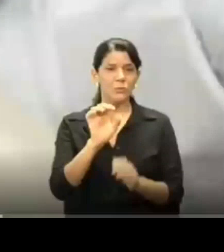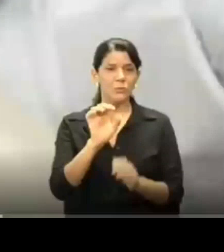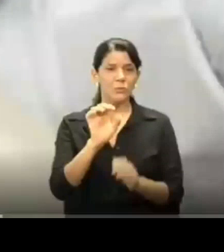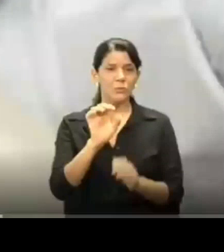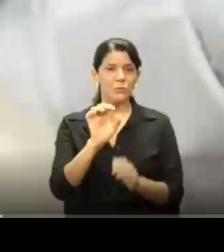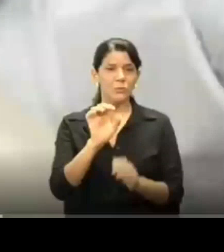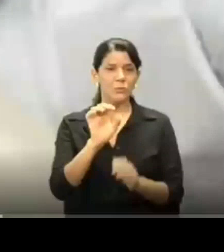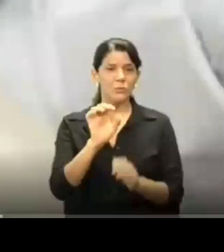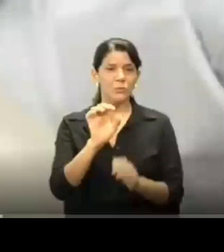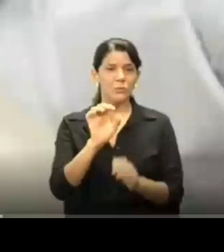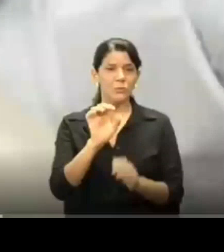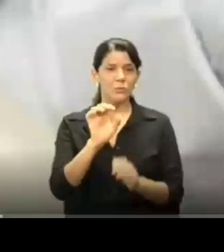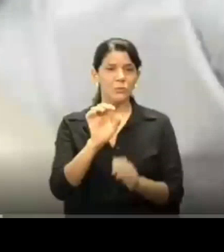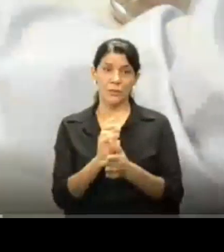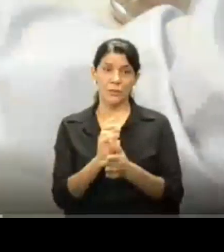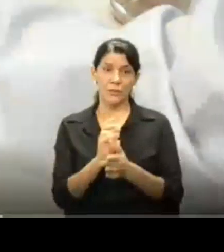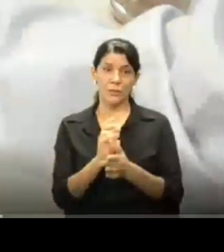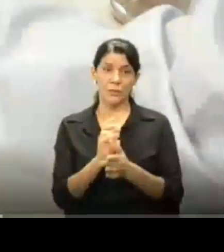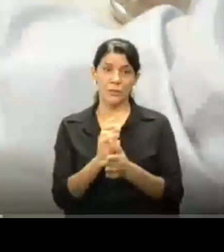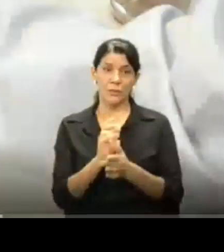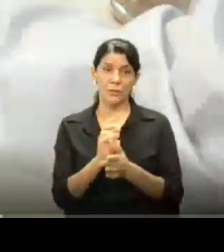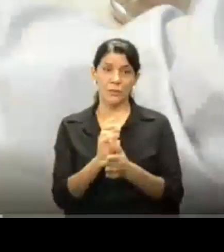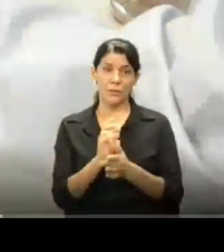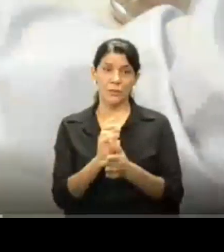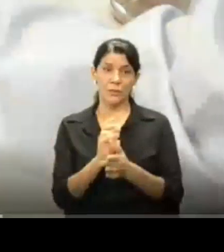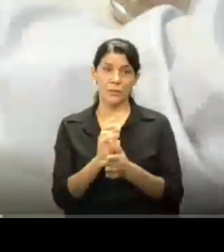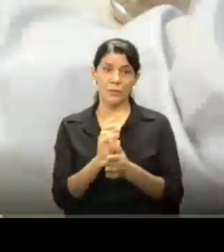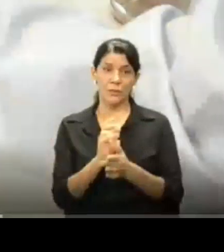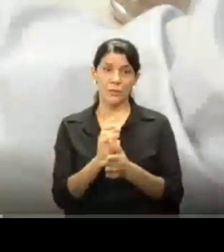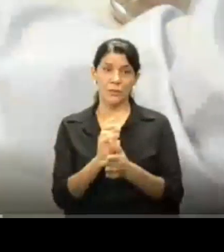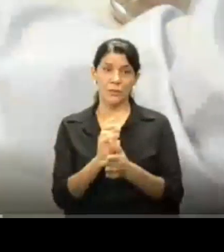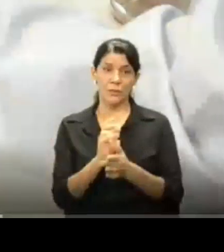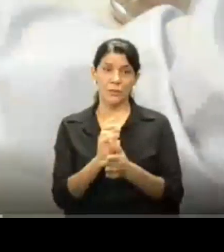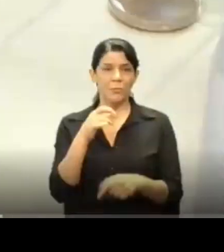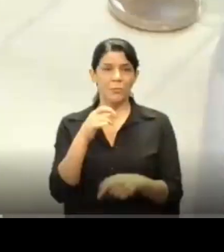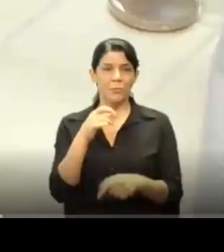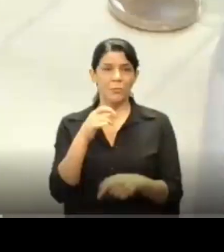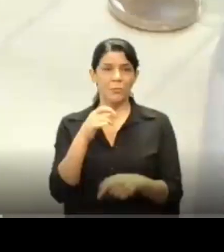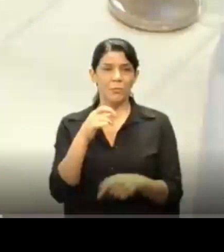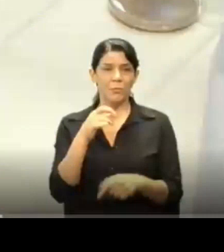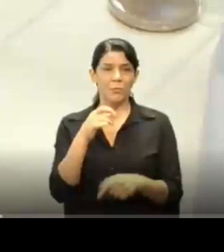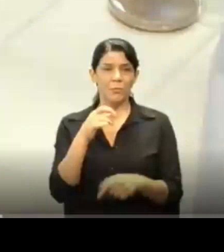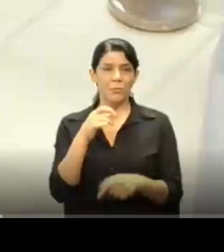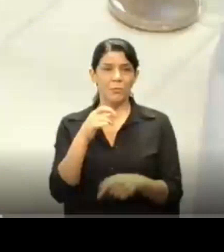Pega com a alça mesmo, você pega a água destilada, coloca na lâmina,